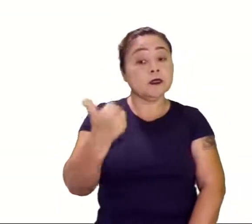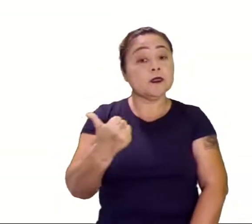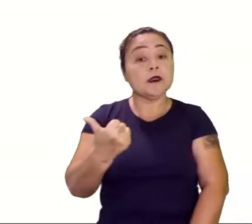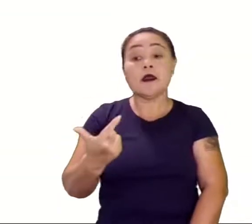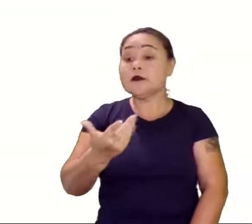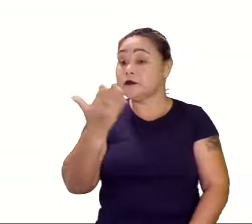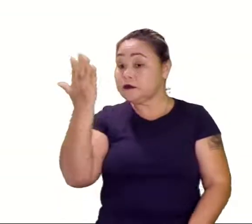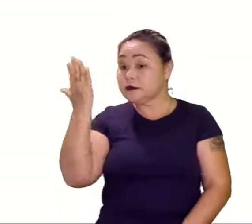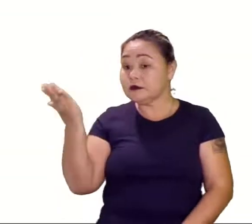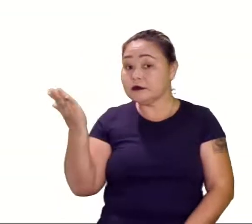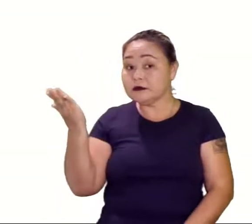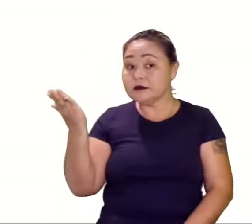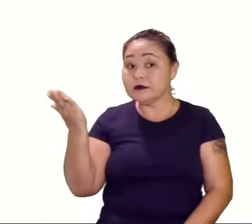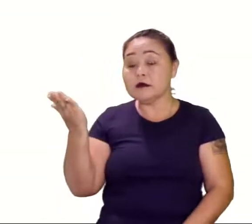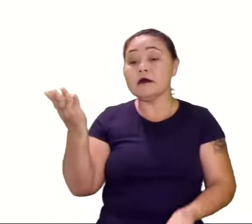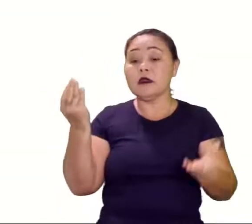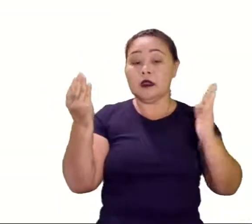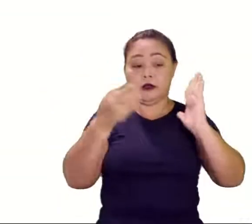bora ver?